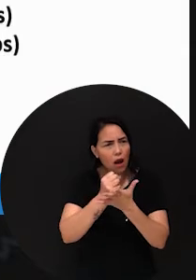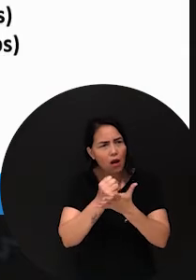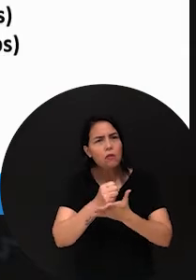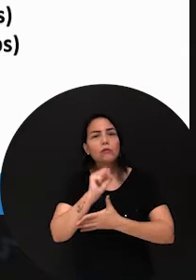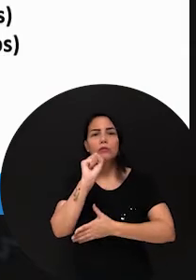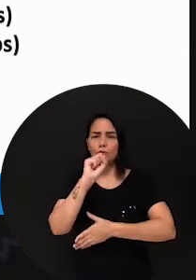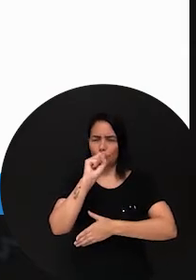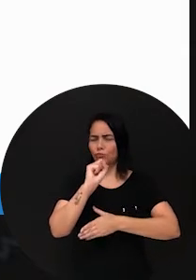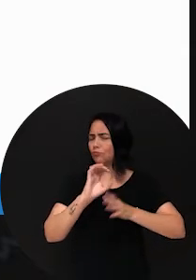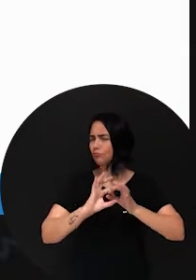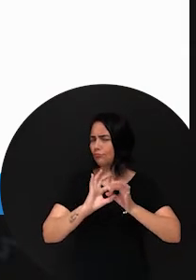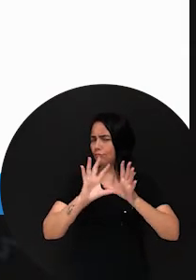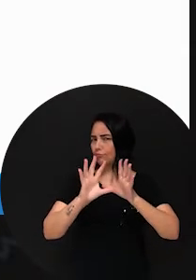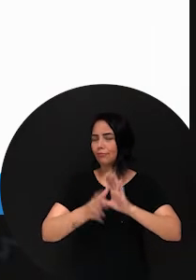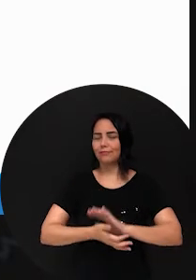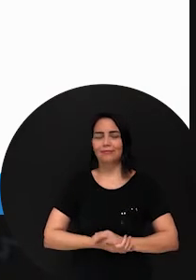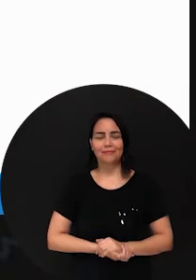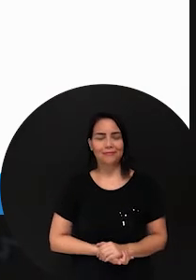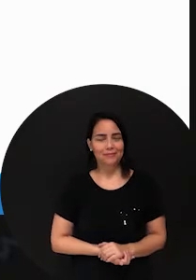Gabriela.